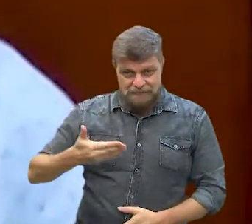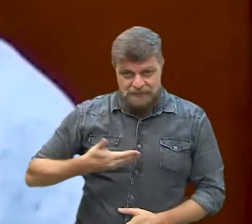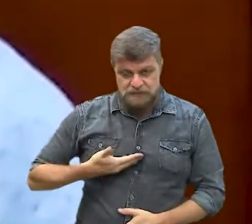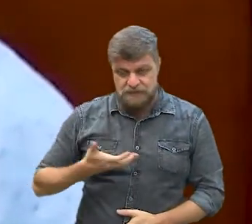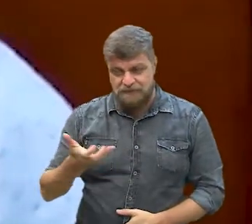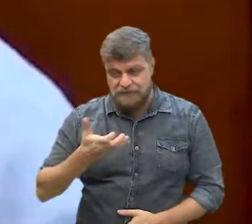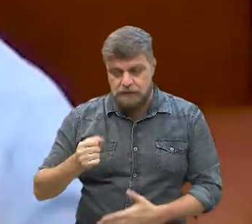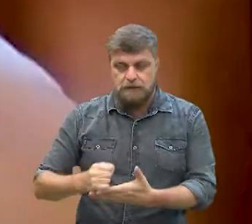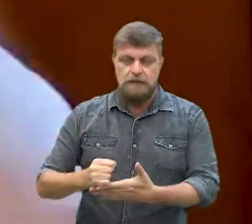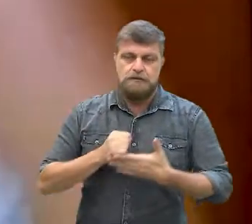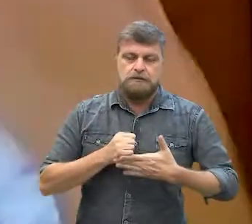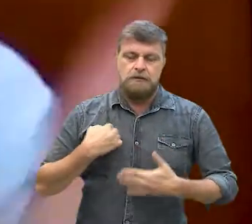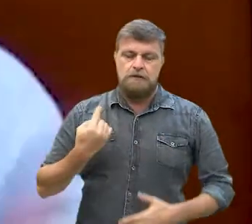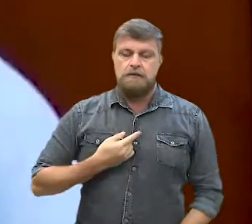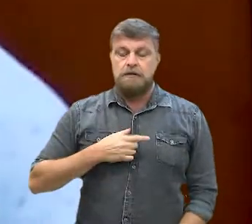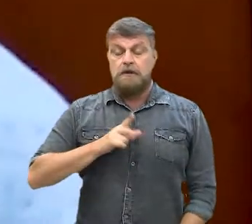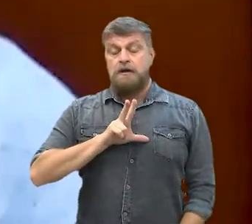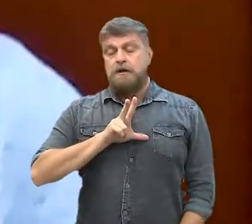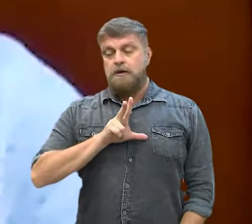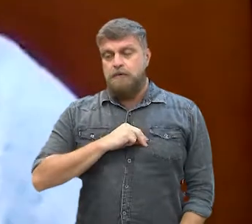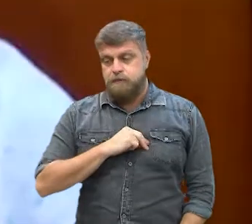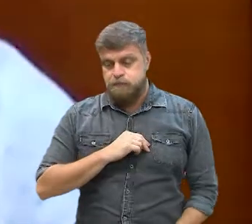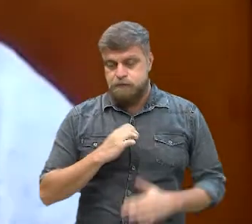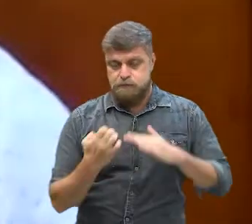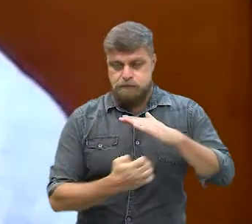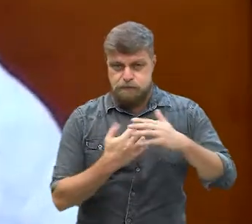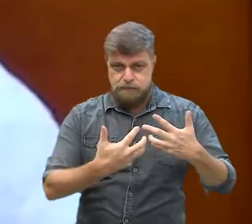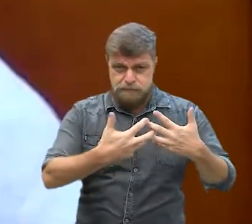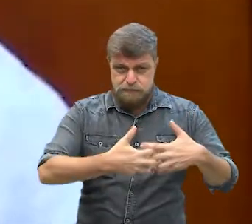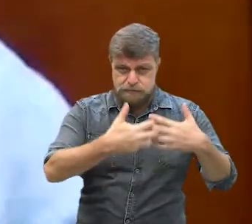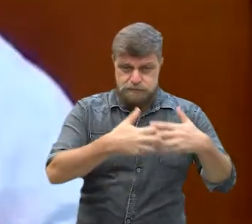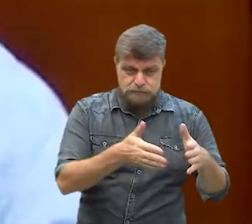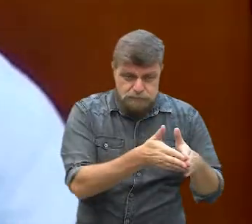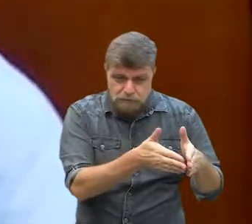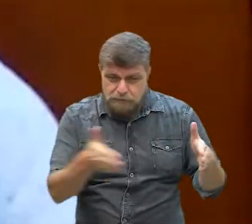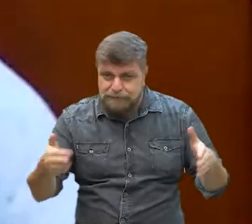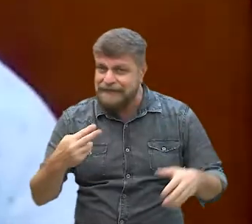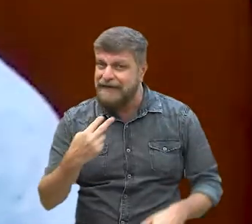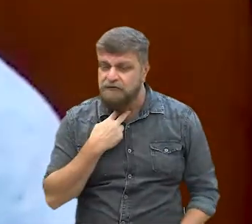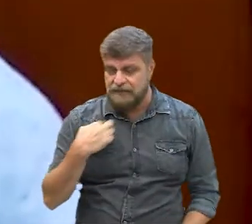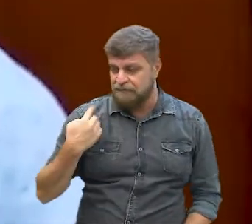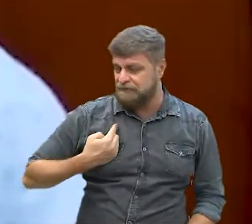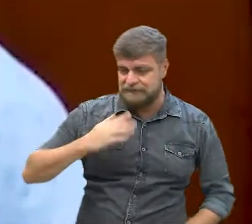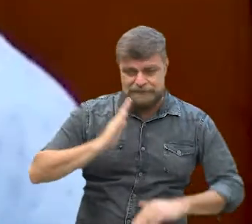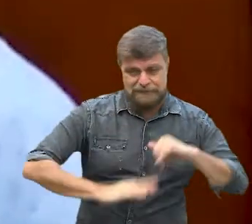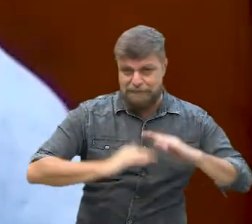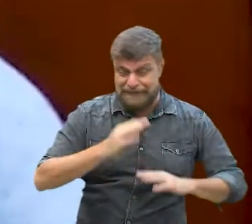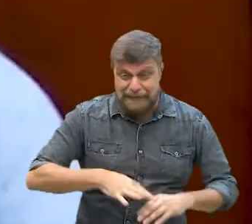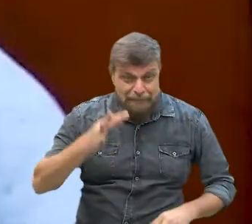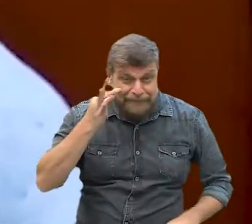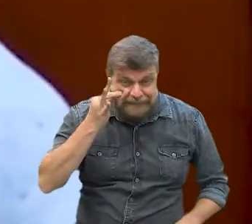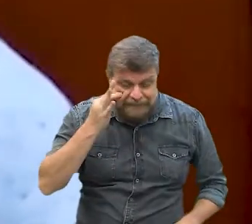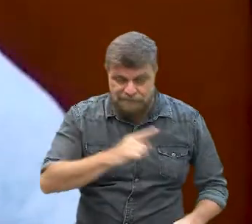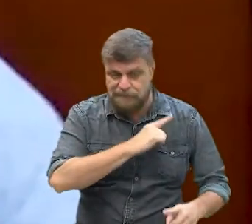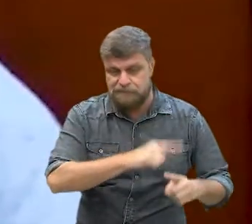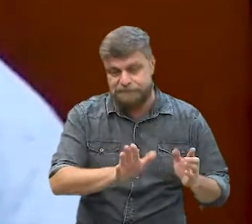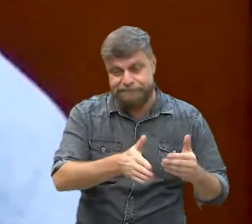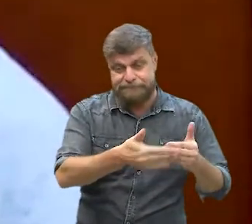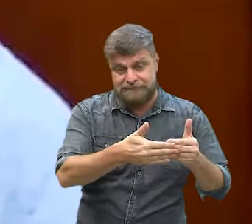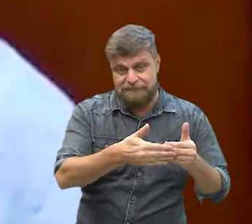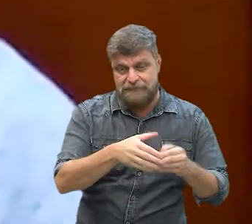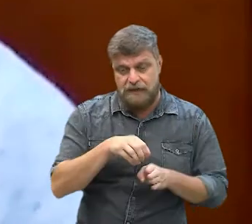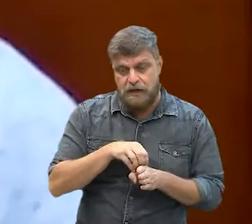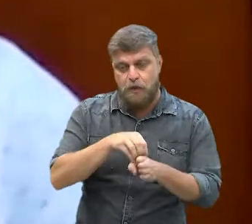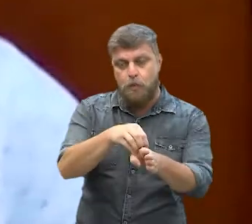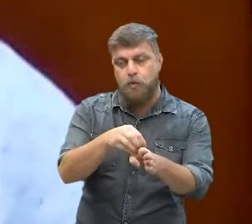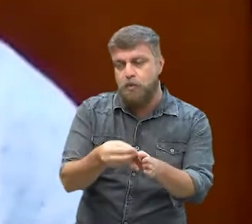bastante e ajudou a nossa empresa a se manter durante esse momento, né, que a gente não poderia atender na nossa praça ali presencialmente, foi super